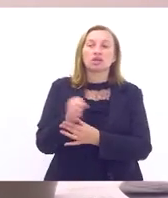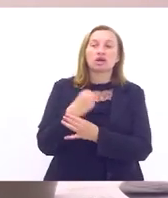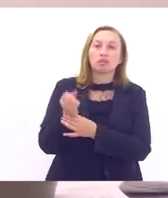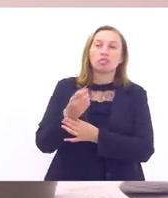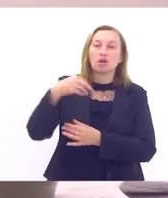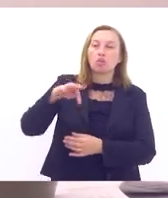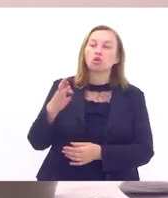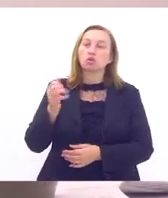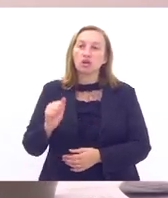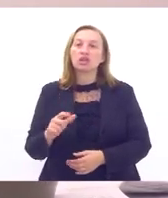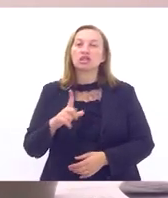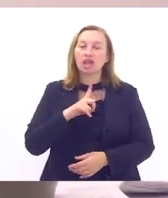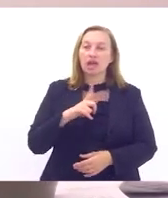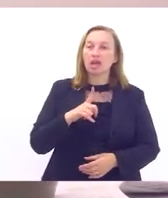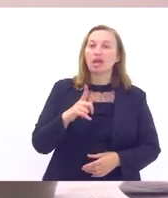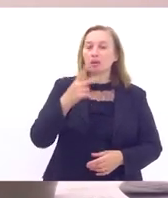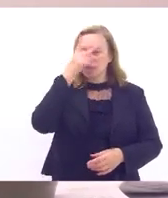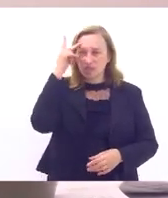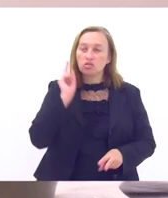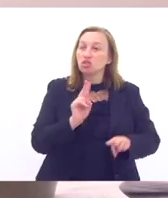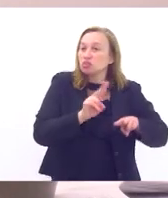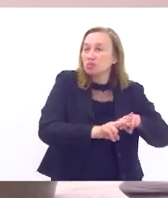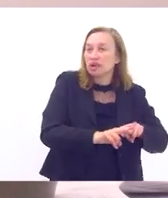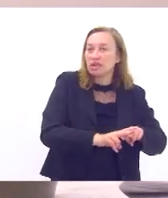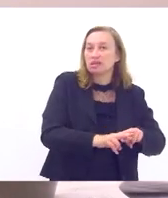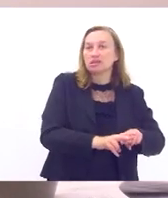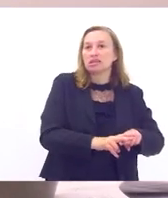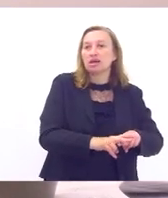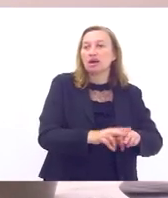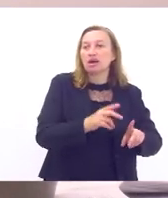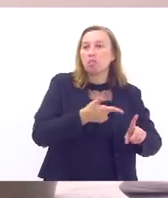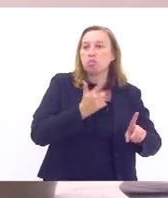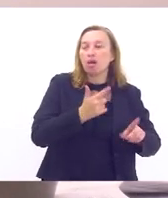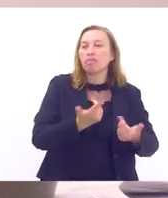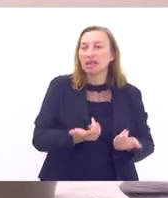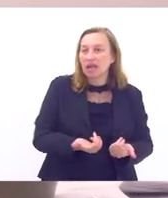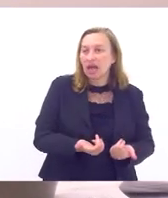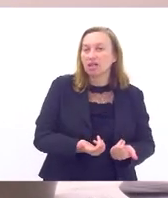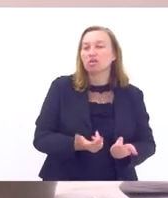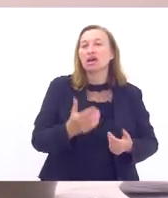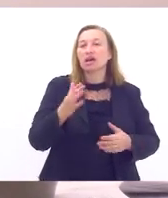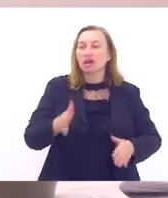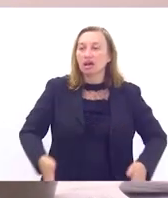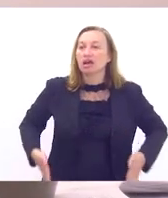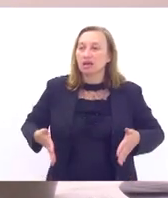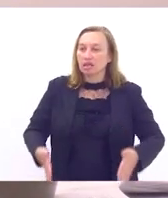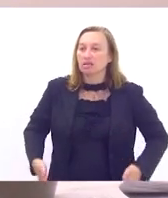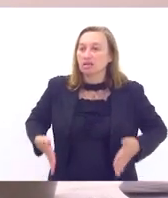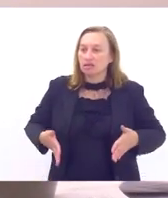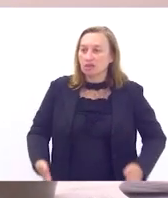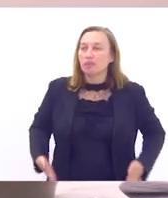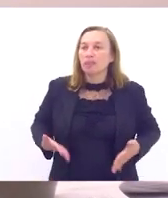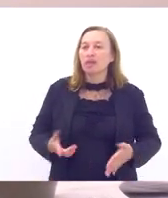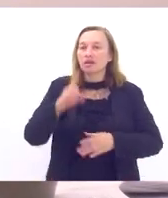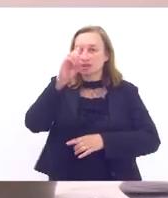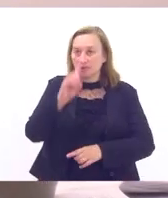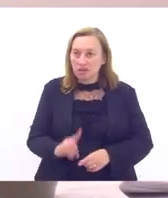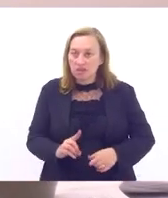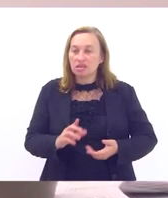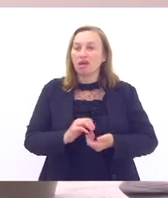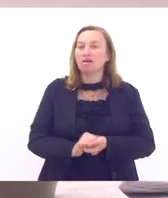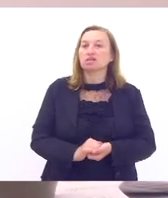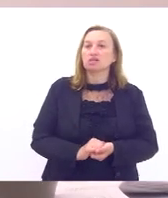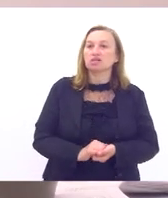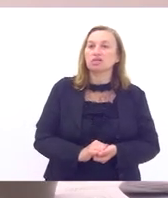presos baleados, cadeirantes, deficientes, e existe decisão da Comissão Interamericana de Direitos Humanos para que seja